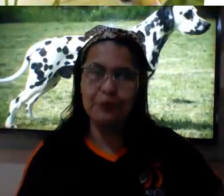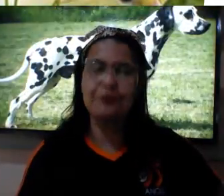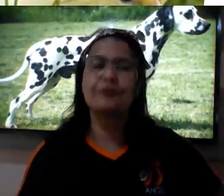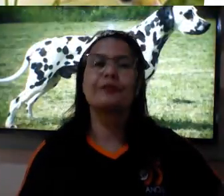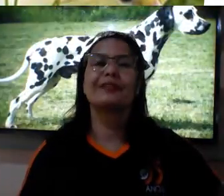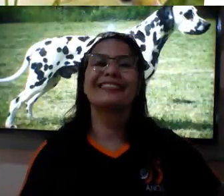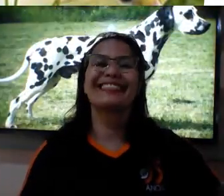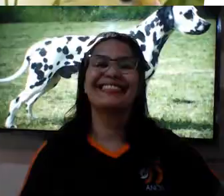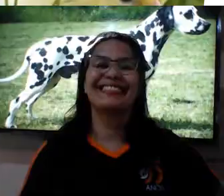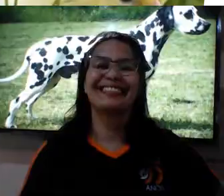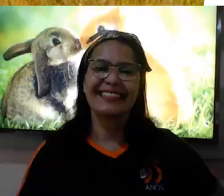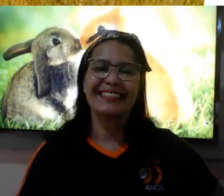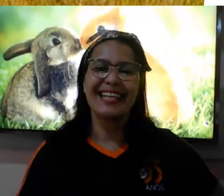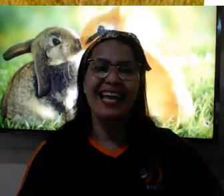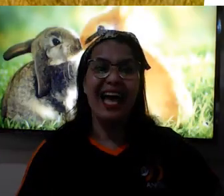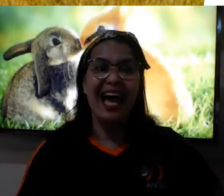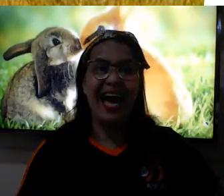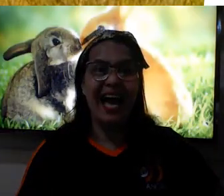pintinhos,